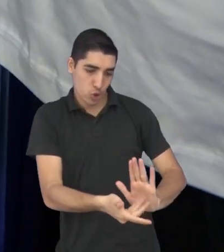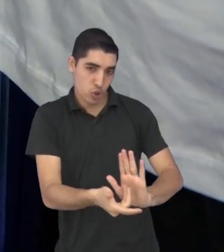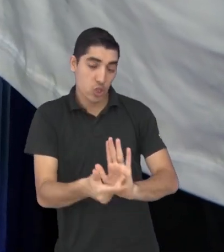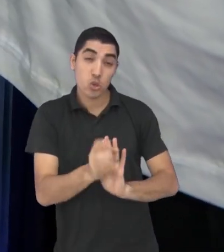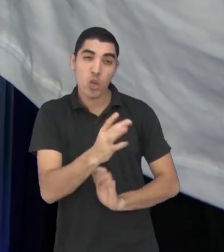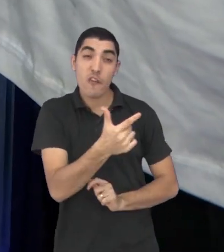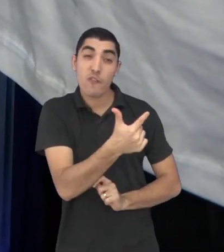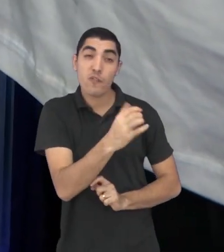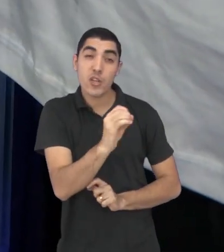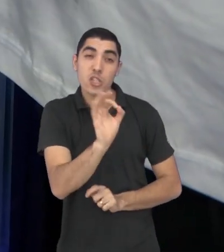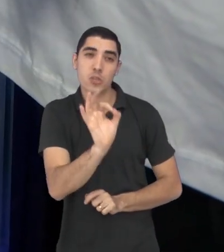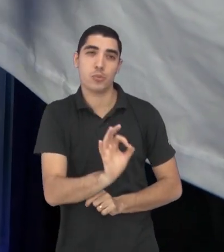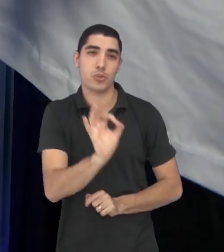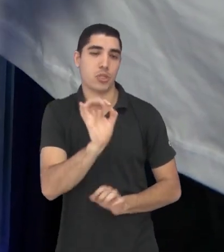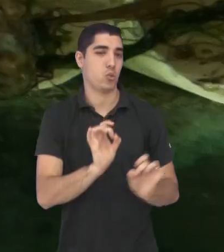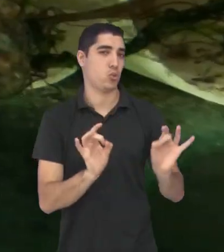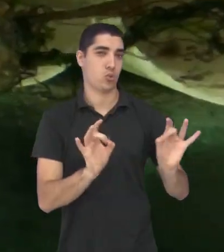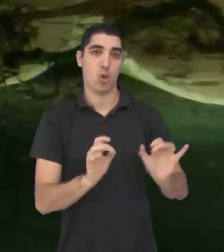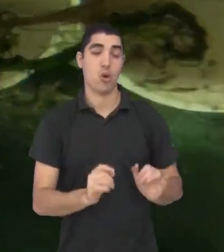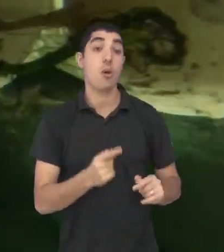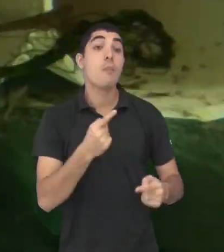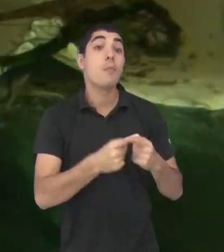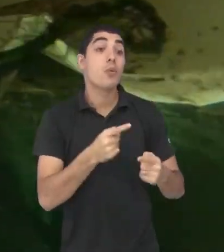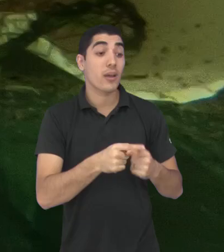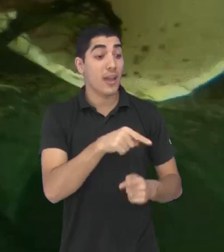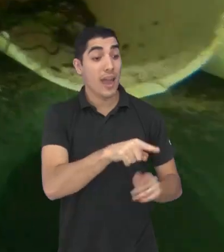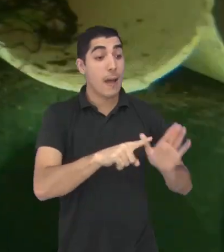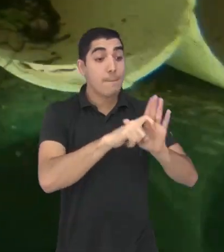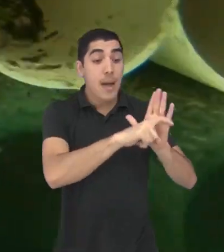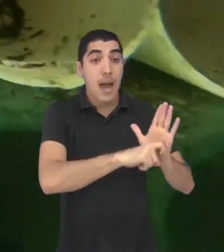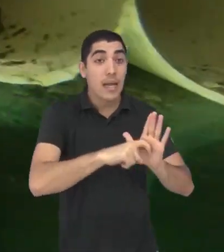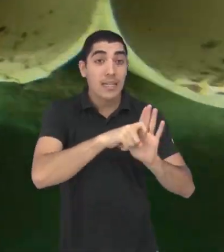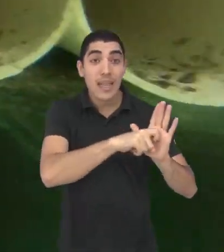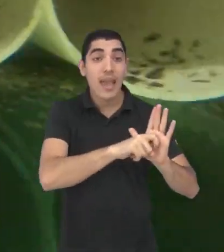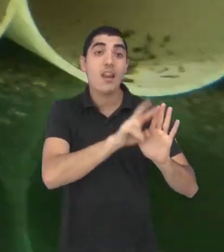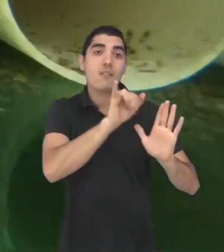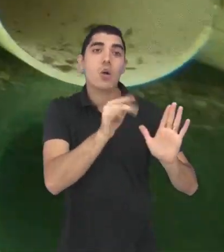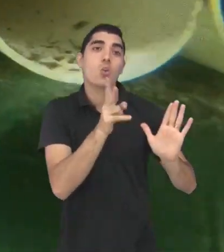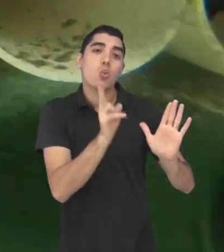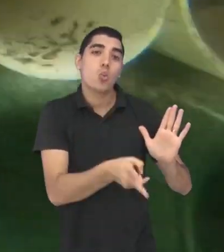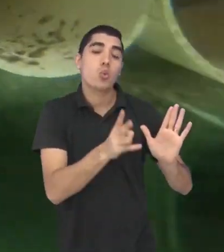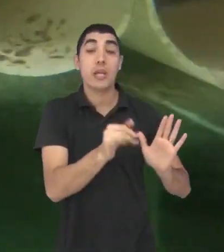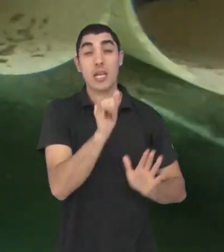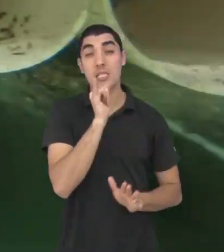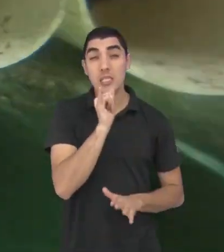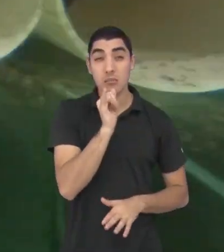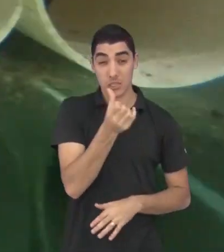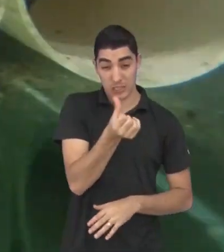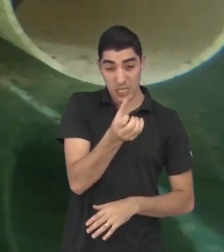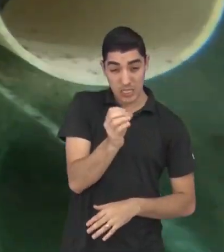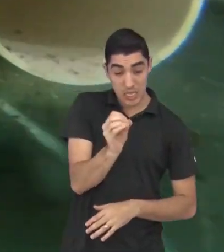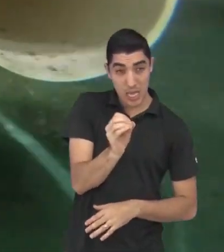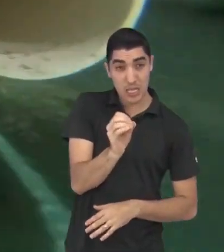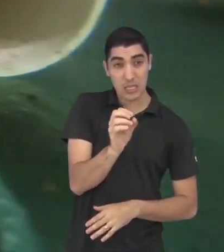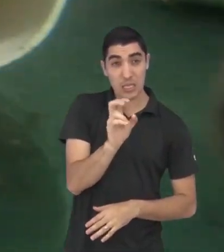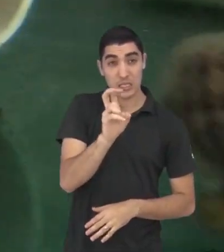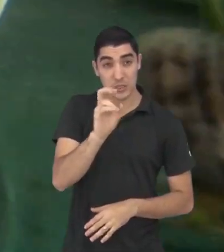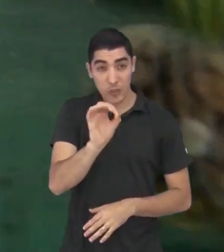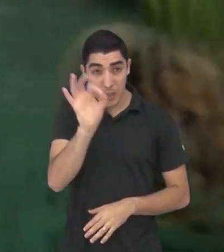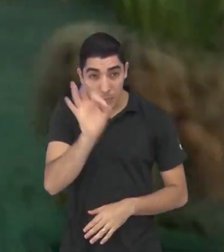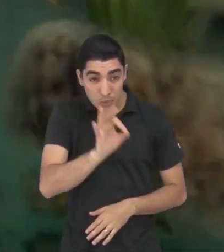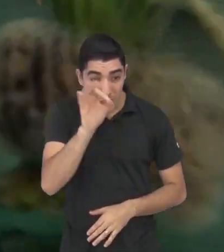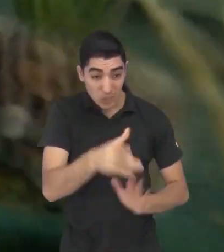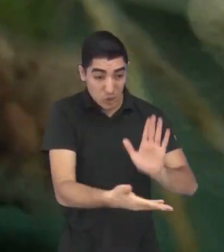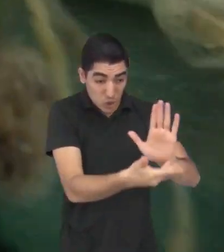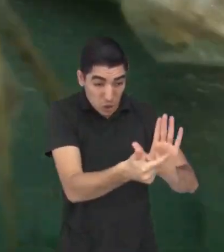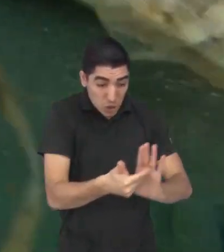máximo 20%. Por quê? Porque você não vai matar as bactérias ali dentro. Se você colocar 60%, 50%, 100%,